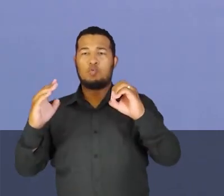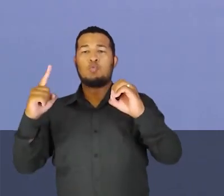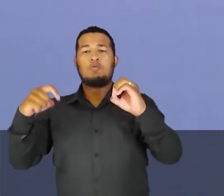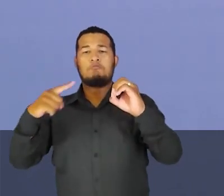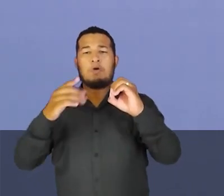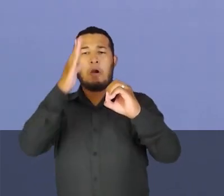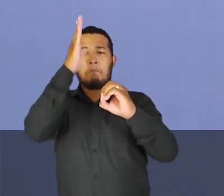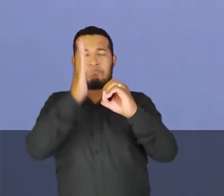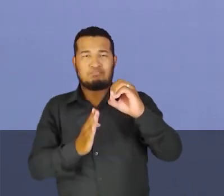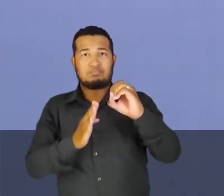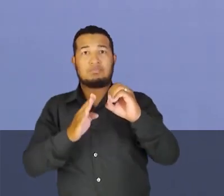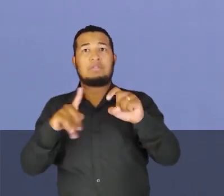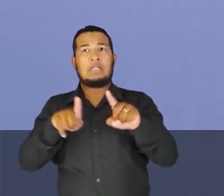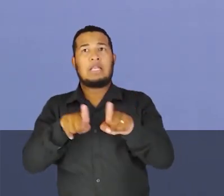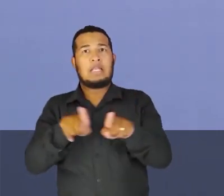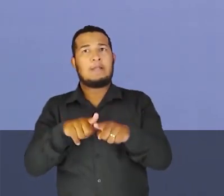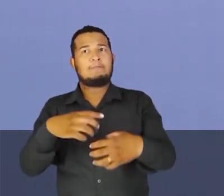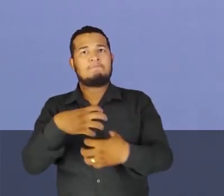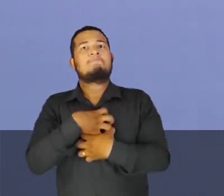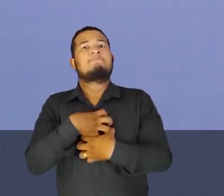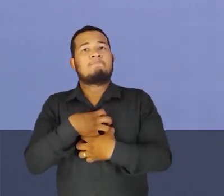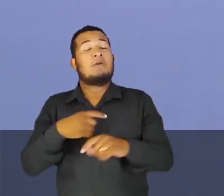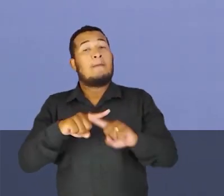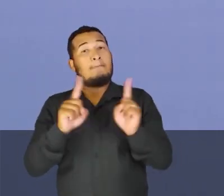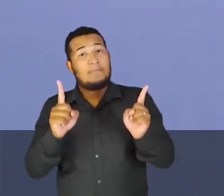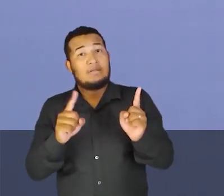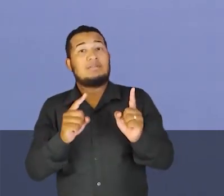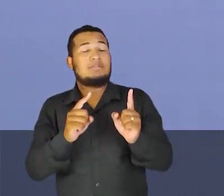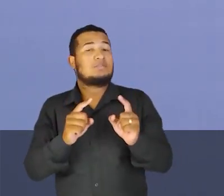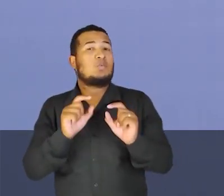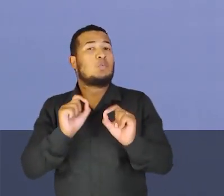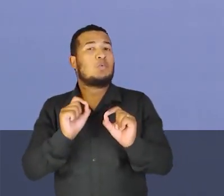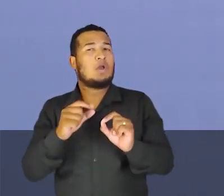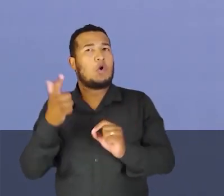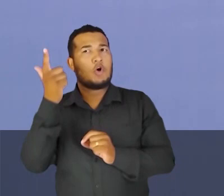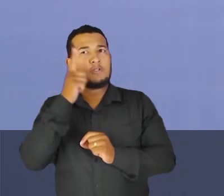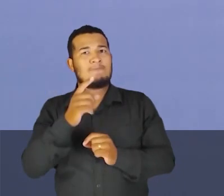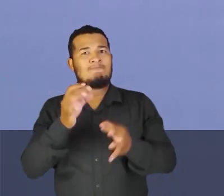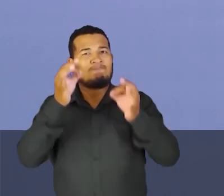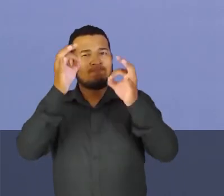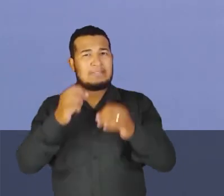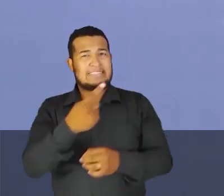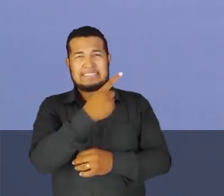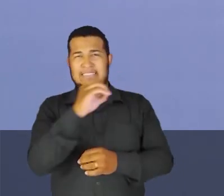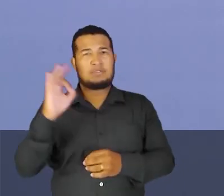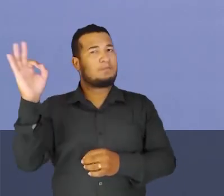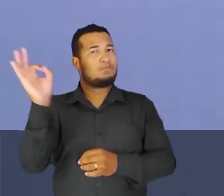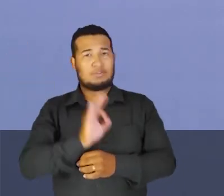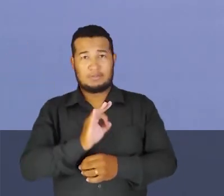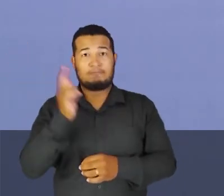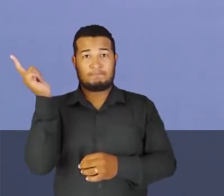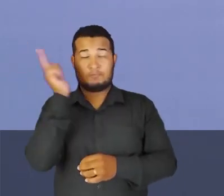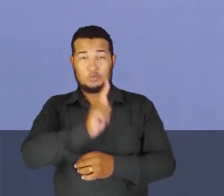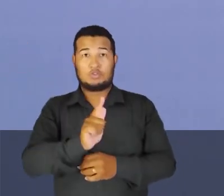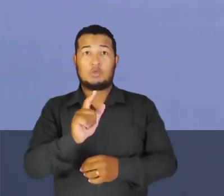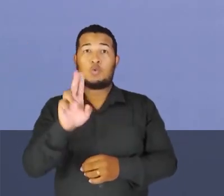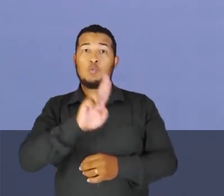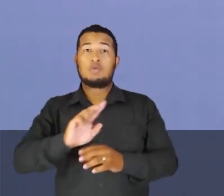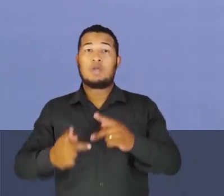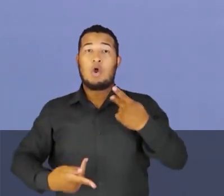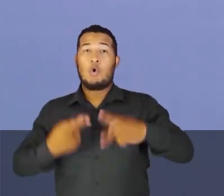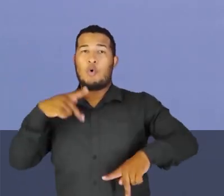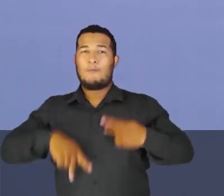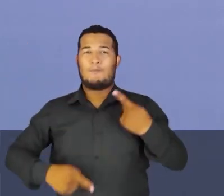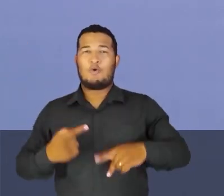causar essas contrações uterinas, mas para ainda dar mais eficácia a esse método contraceptivo, ele utiliza